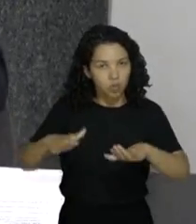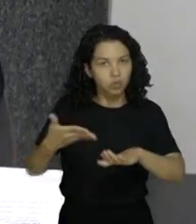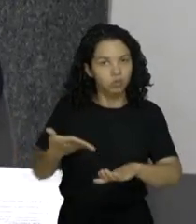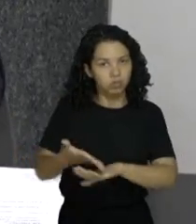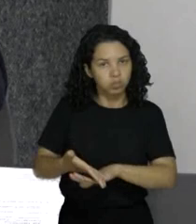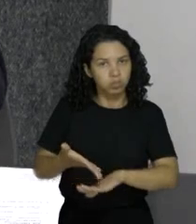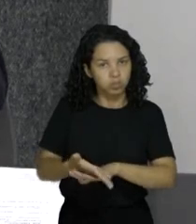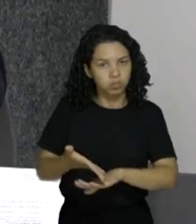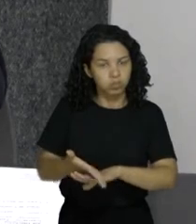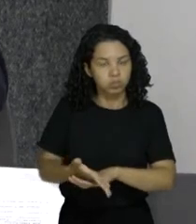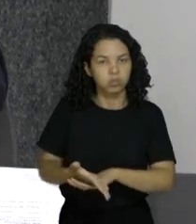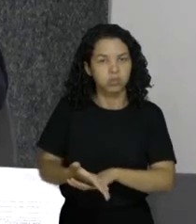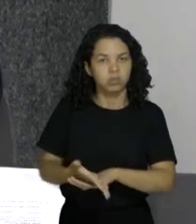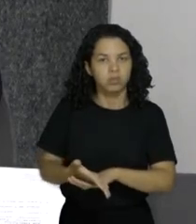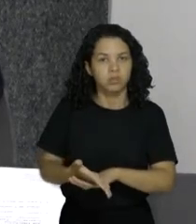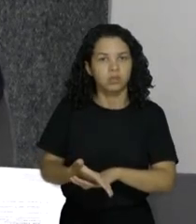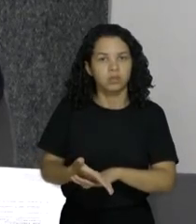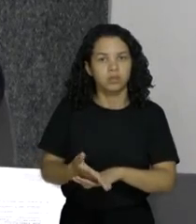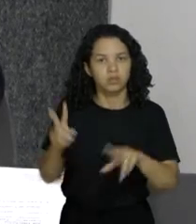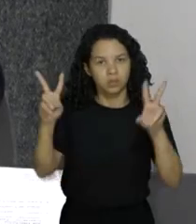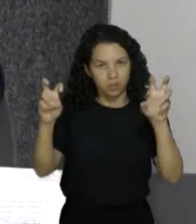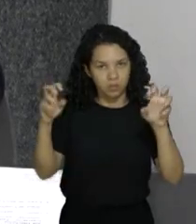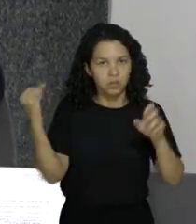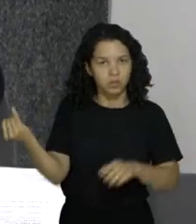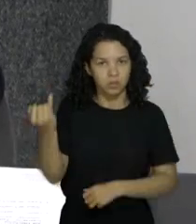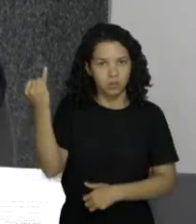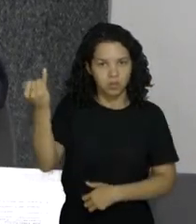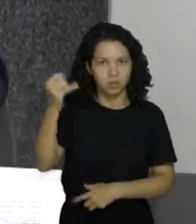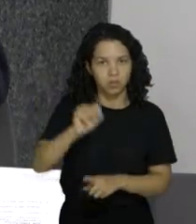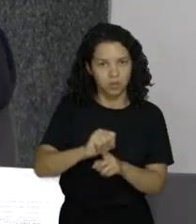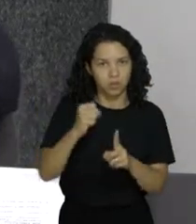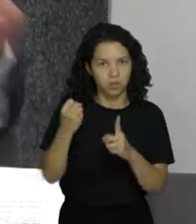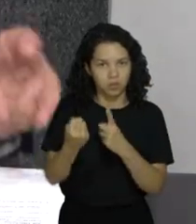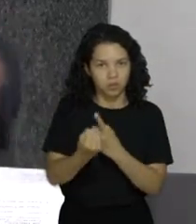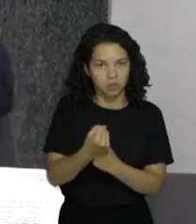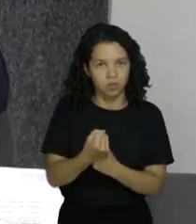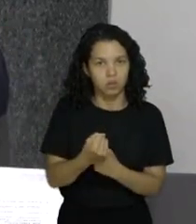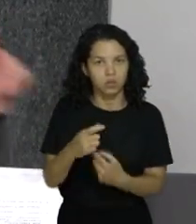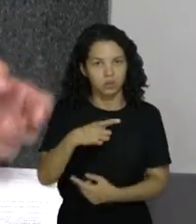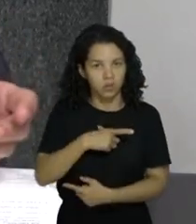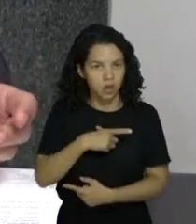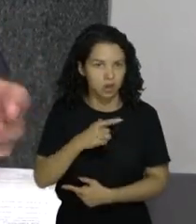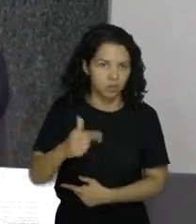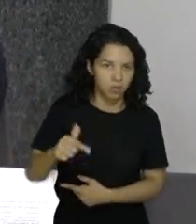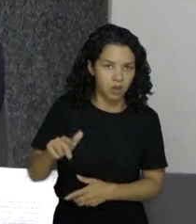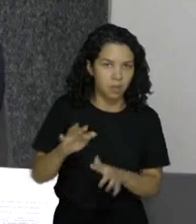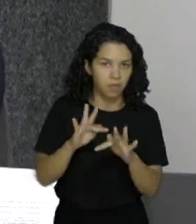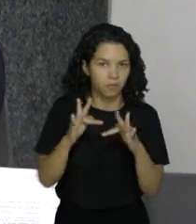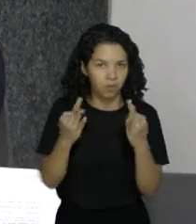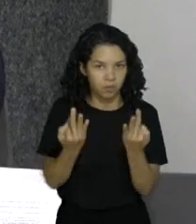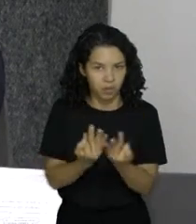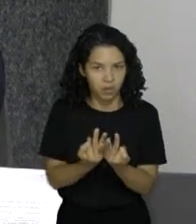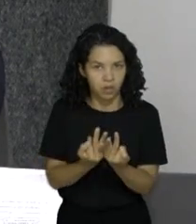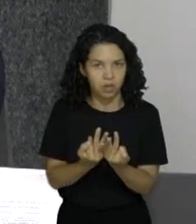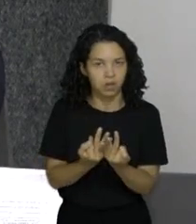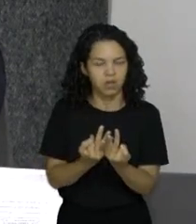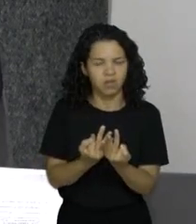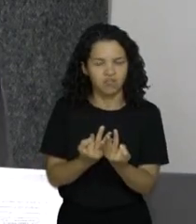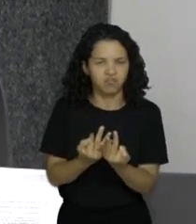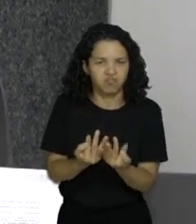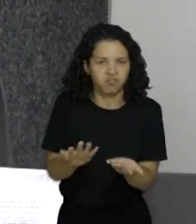numa causa tão importante para nossa sociedade ter ou não ter problema na família isso é um detalhe